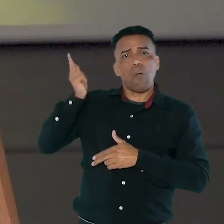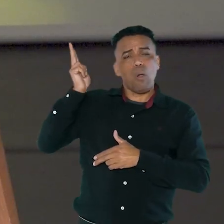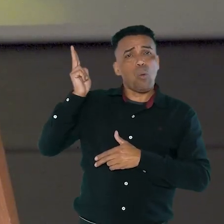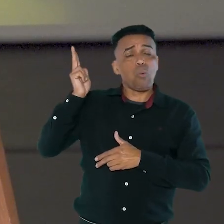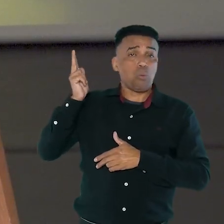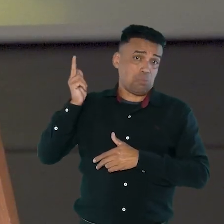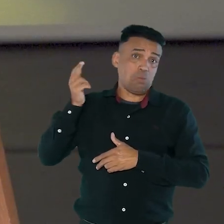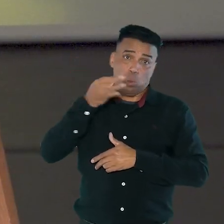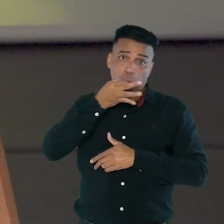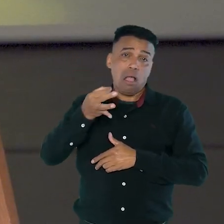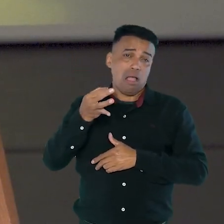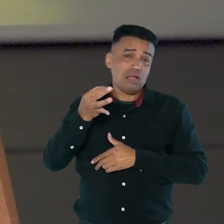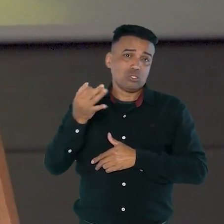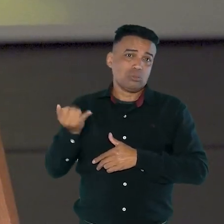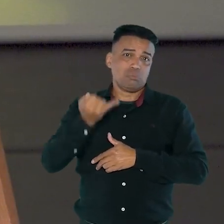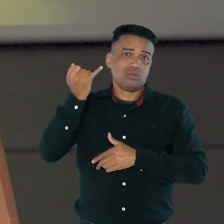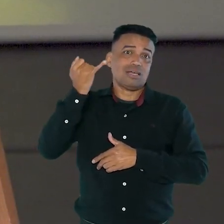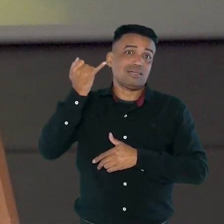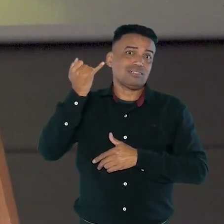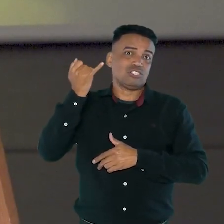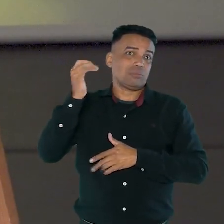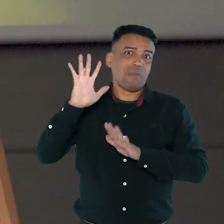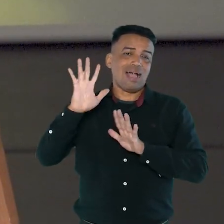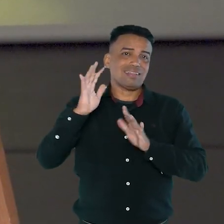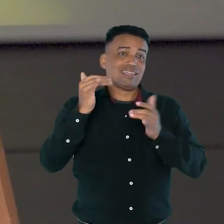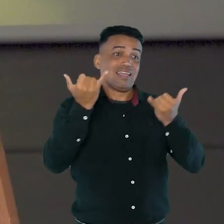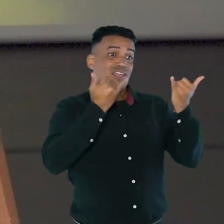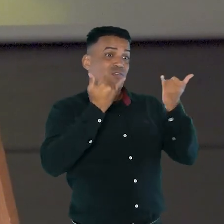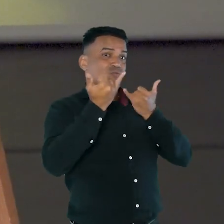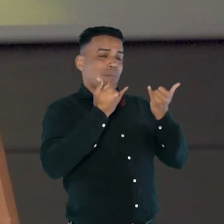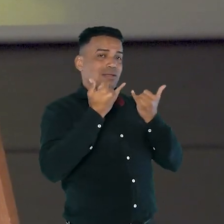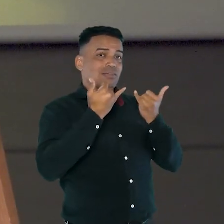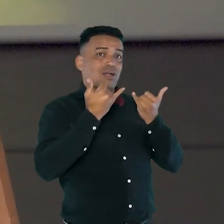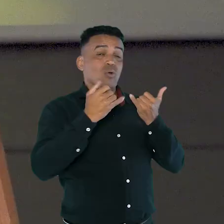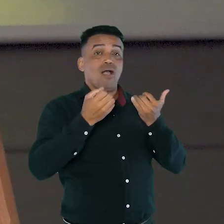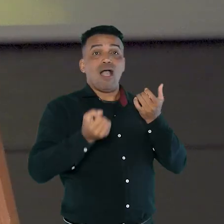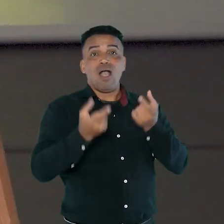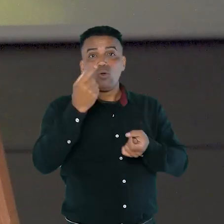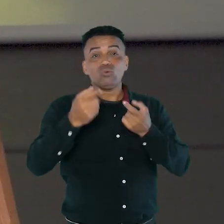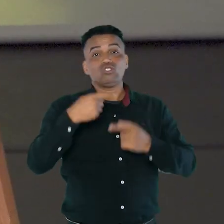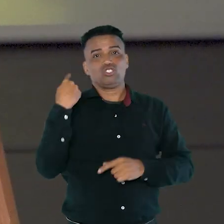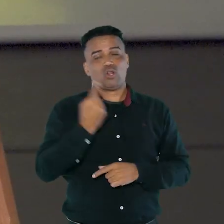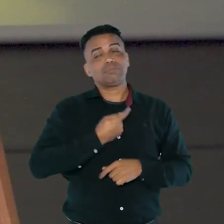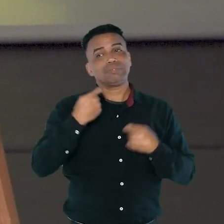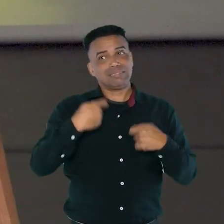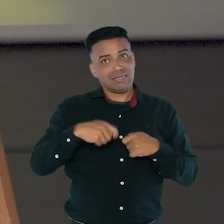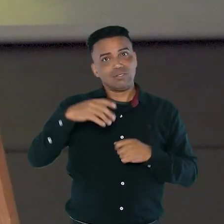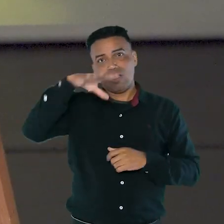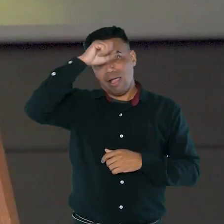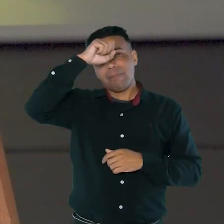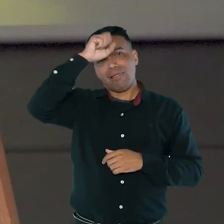eu acho importante. Alguns de nós precisam saber.